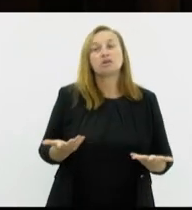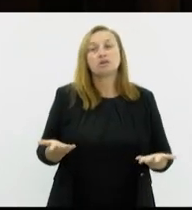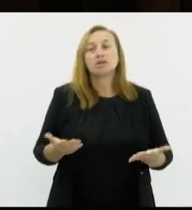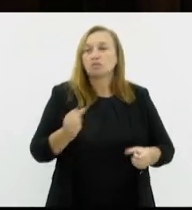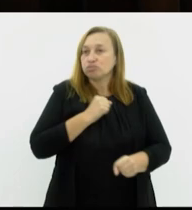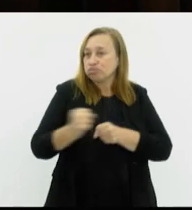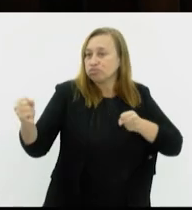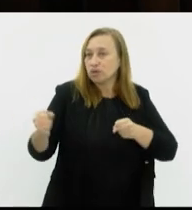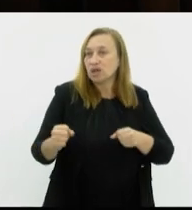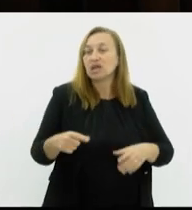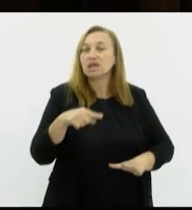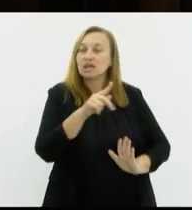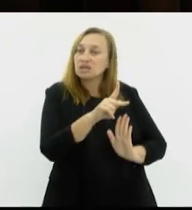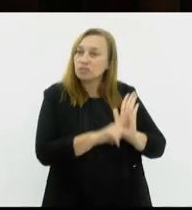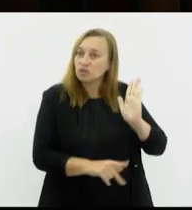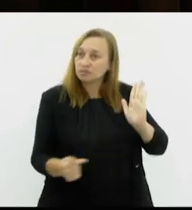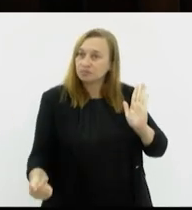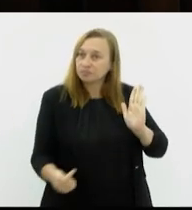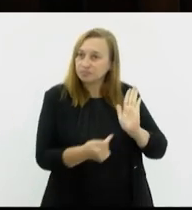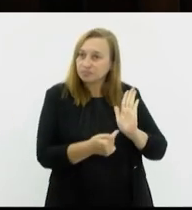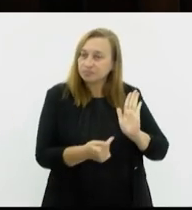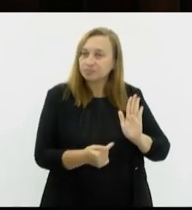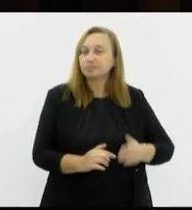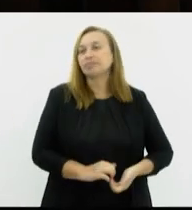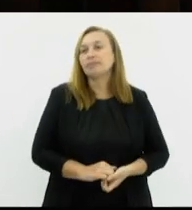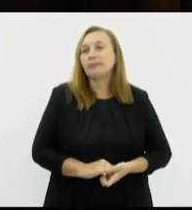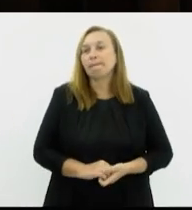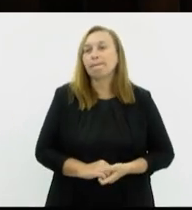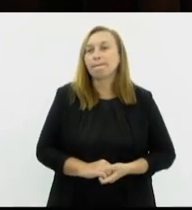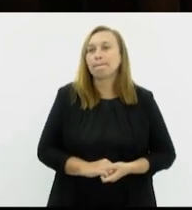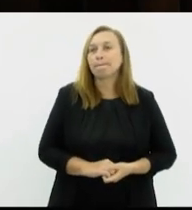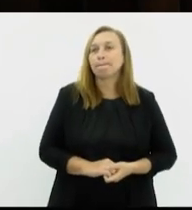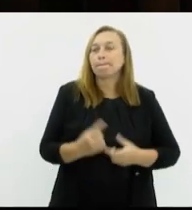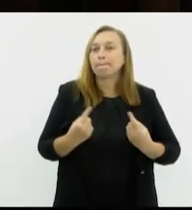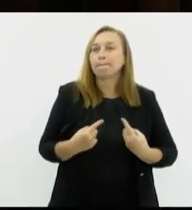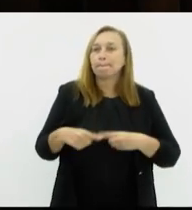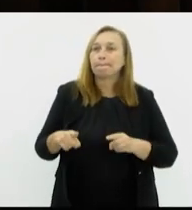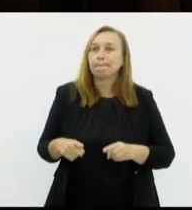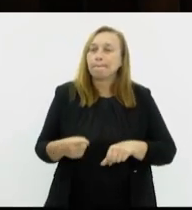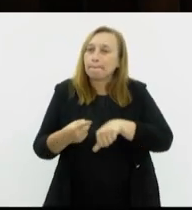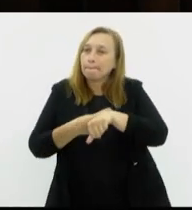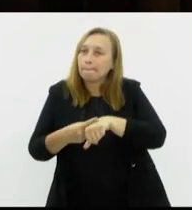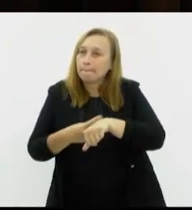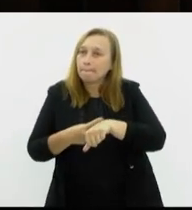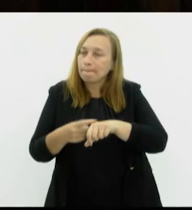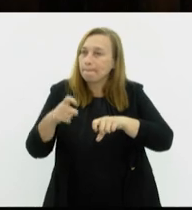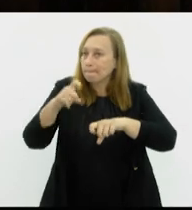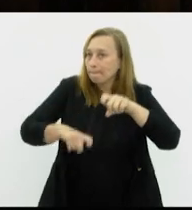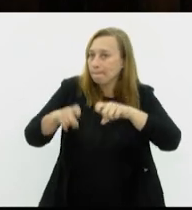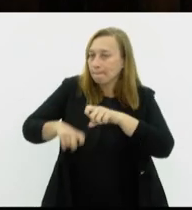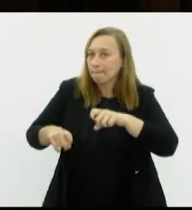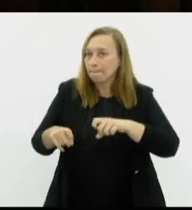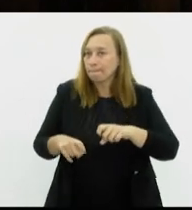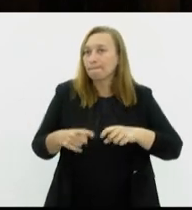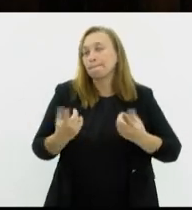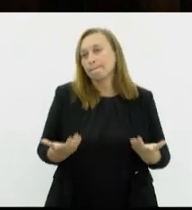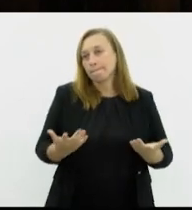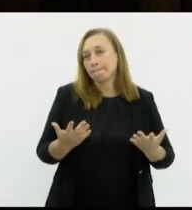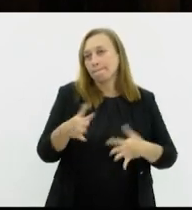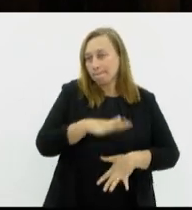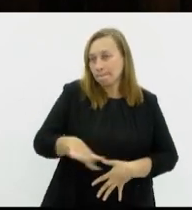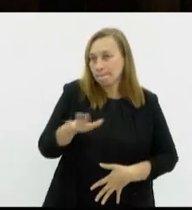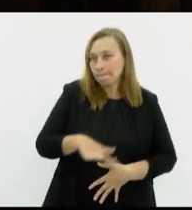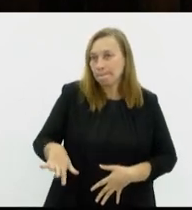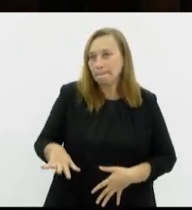repúdio. E esse projeto, ele visa, né, o combate à pornografia e à sexualização da juventude. Inclusive,